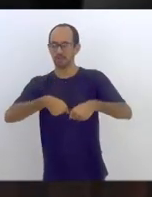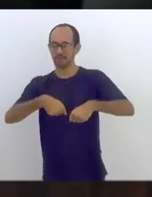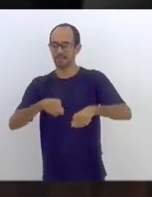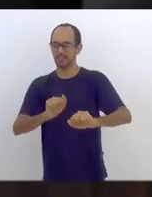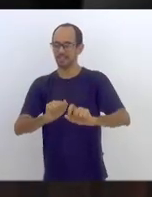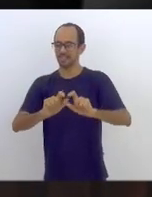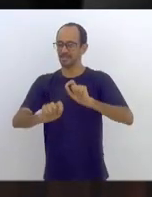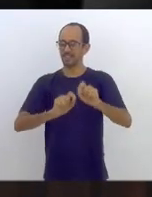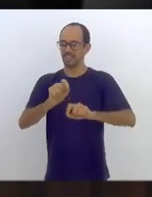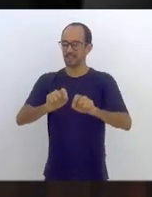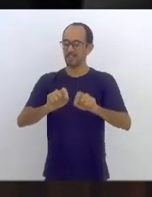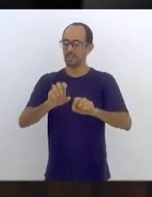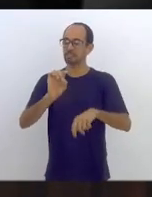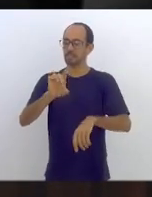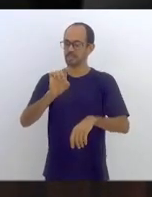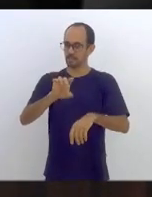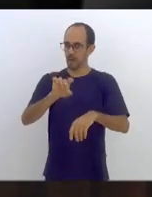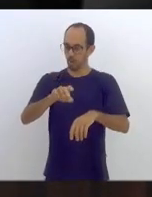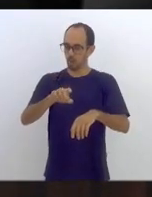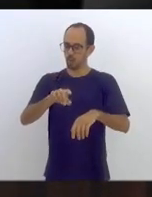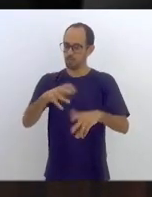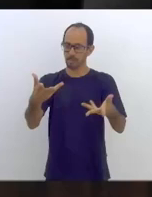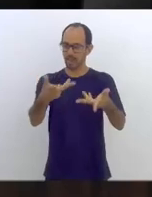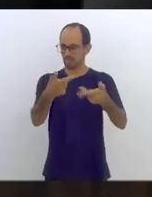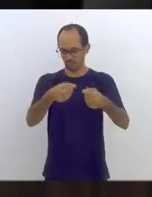a diferença. Que maravilha.